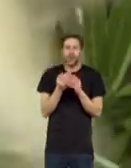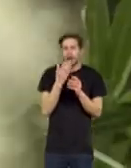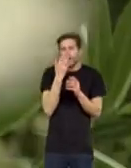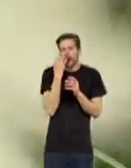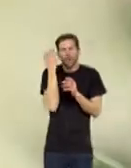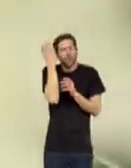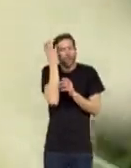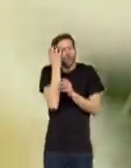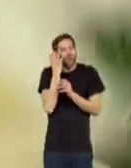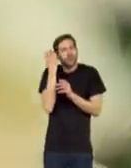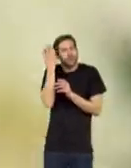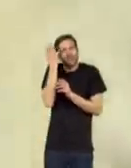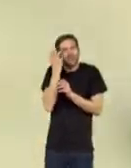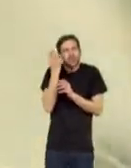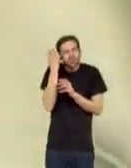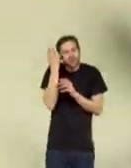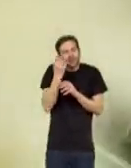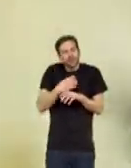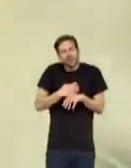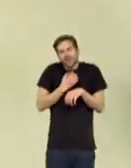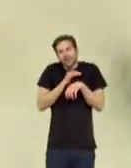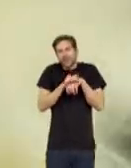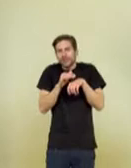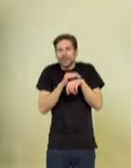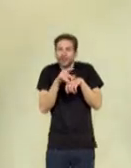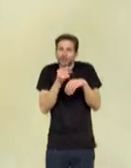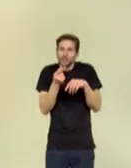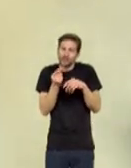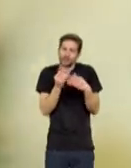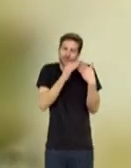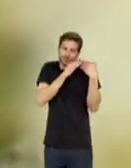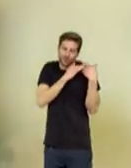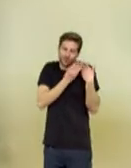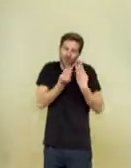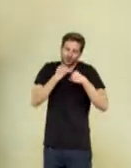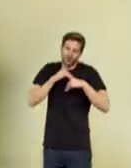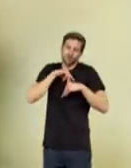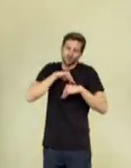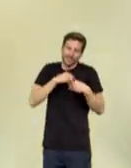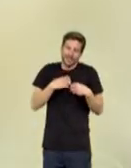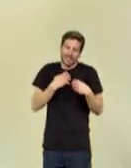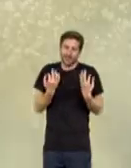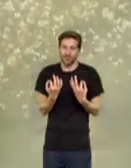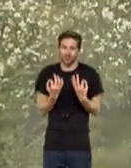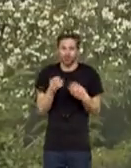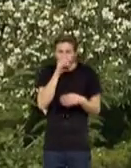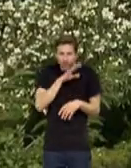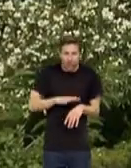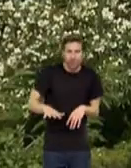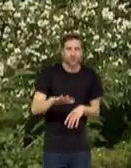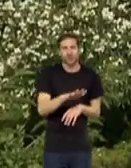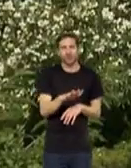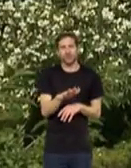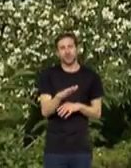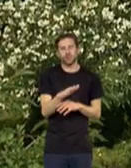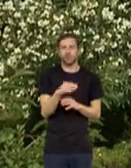afeto e sempre com algum sentido de responsabilidade, naturalmente, mas passou a ser um espaço para